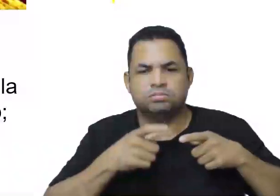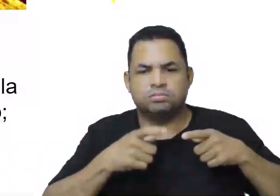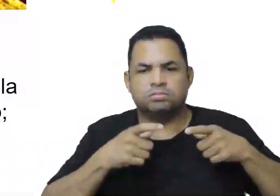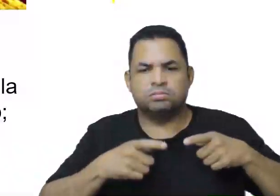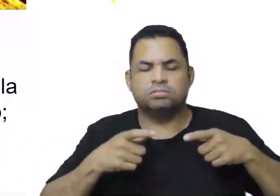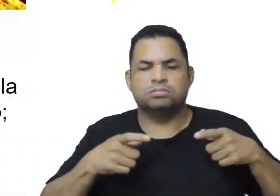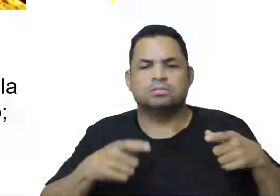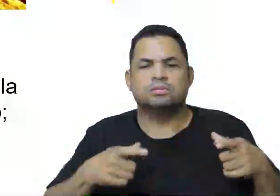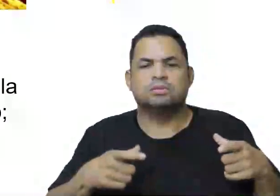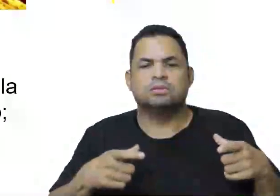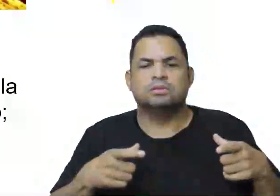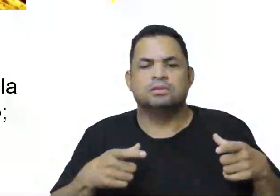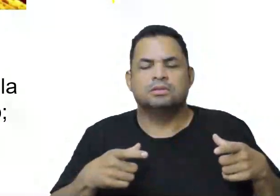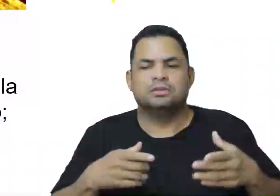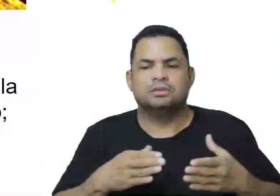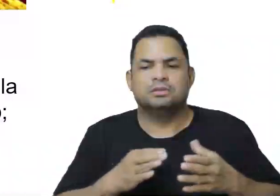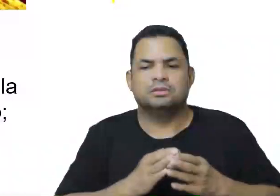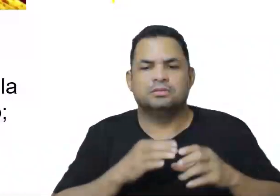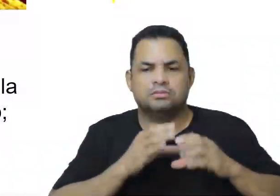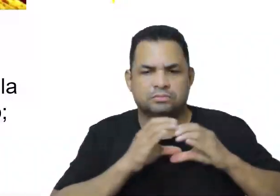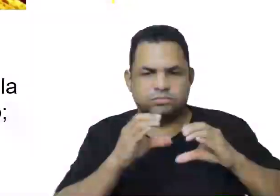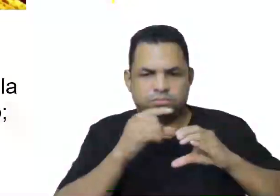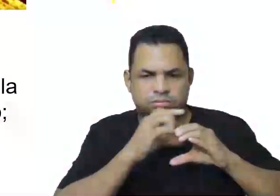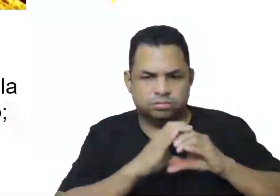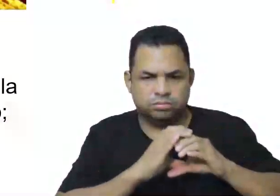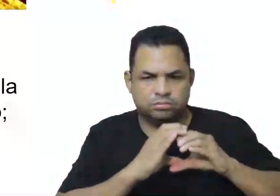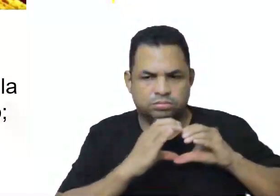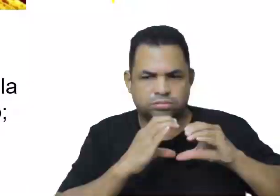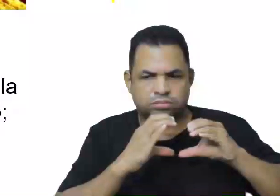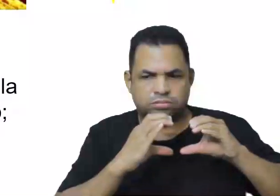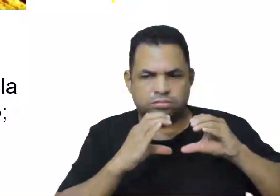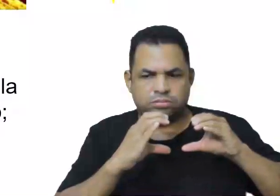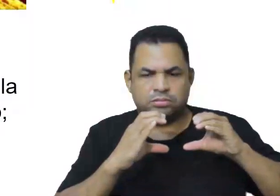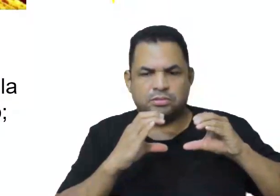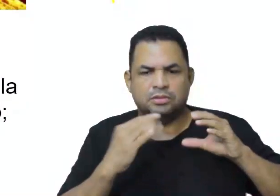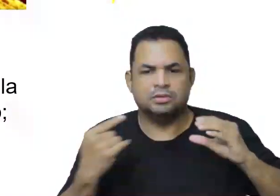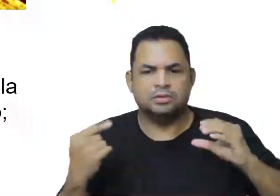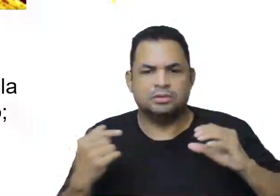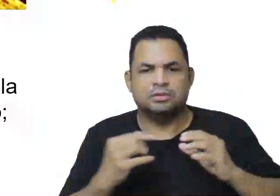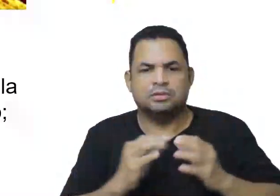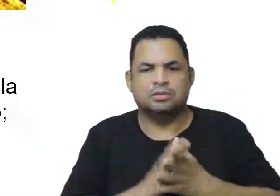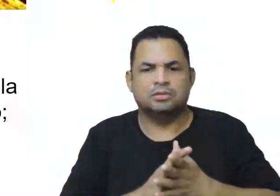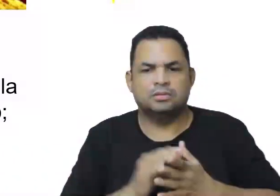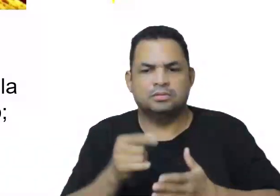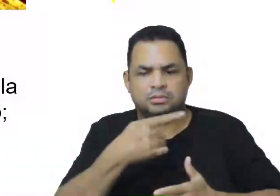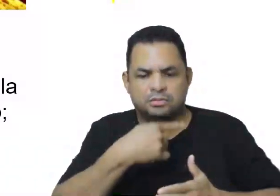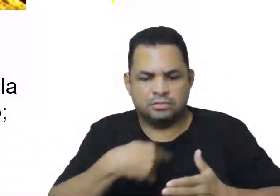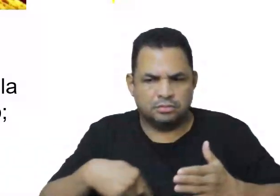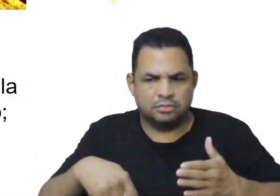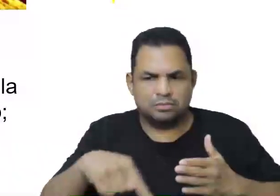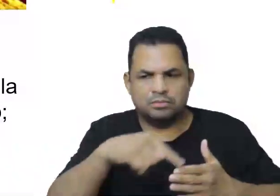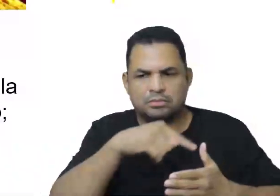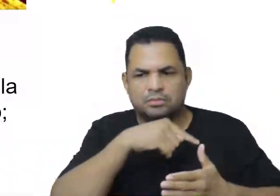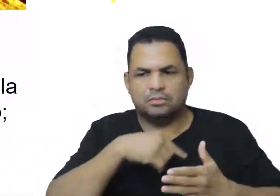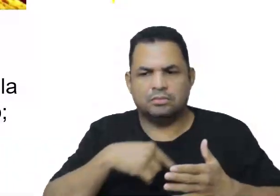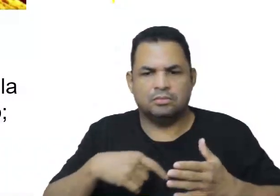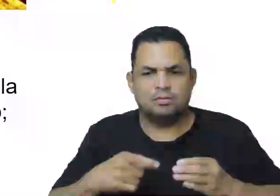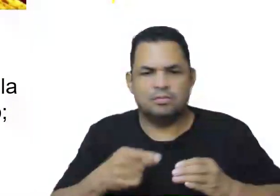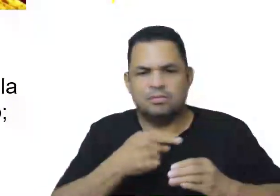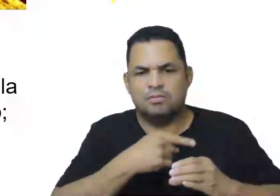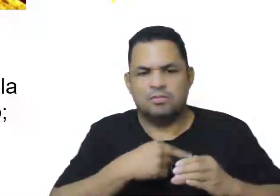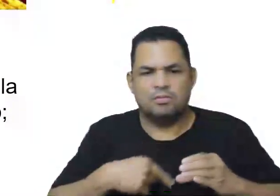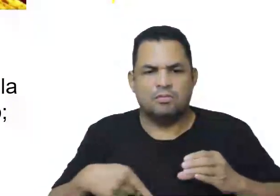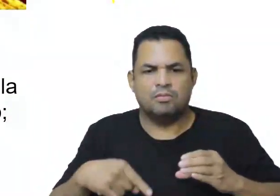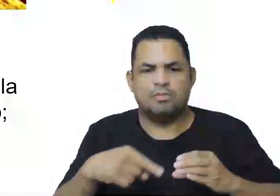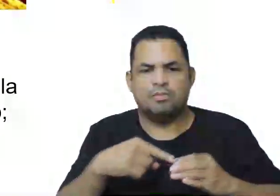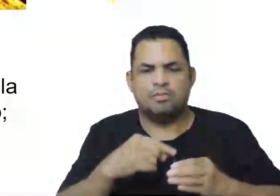partir do momento em que eles se encontram, formam o zigoto vem vindo, ele fica ali bolando pelo útero, né? Ele vai